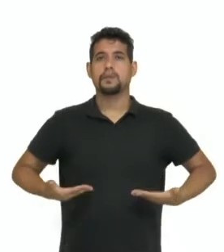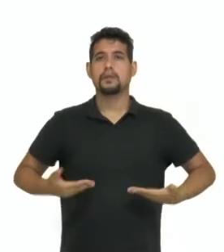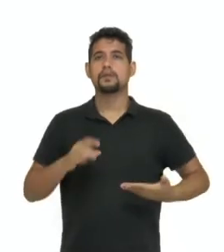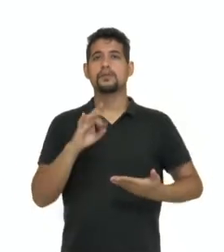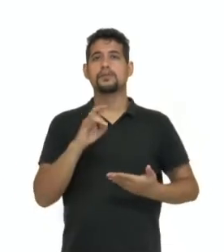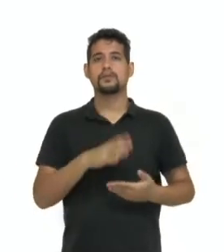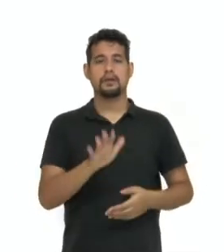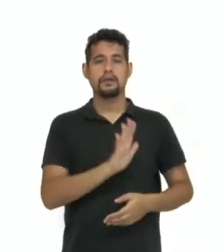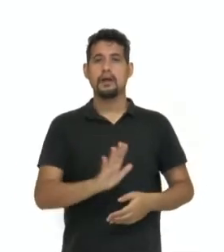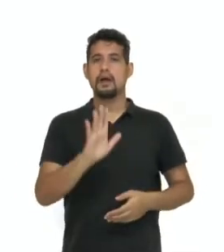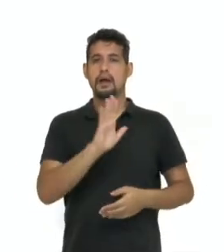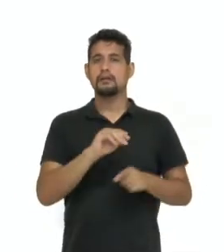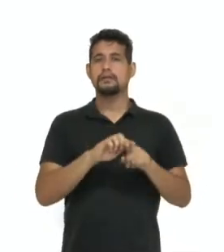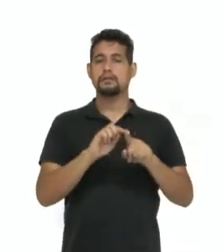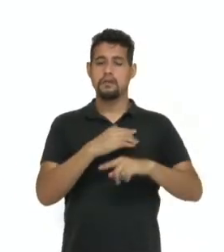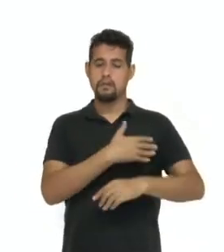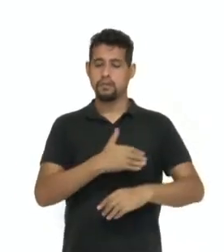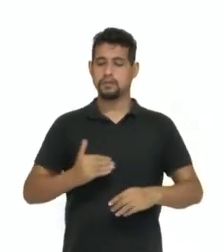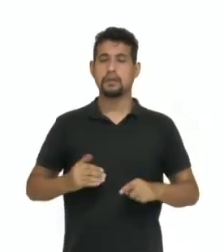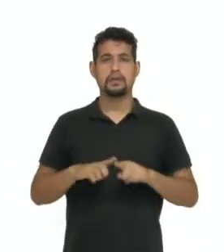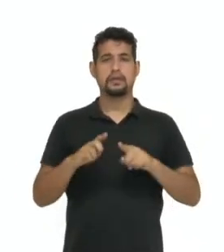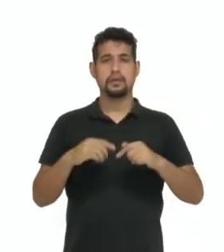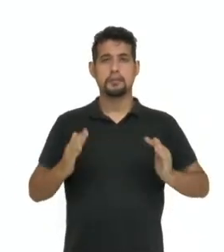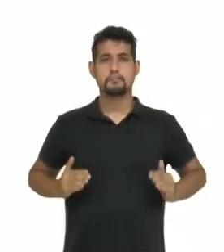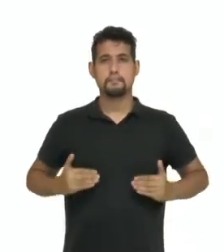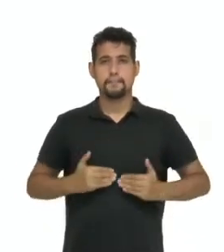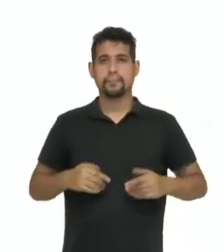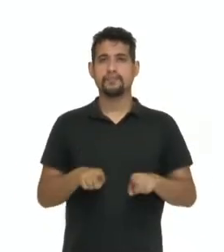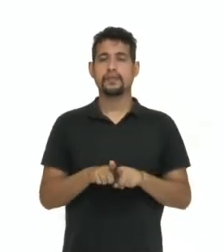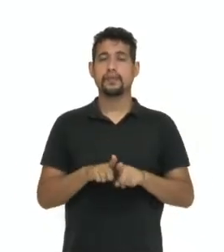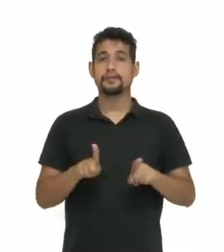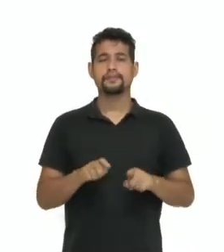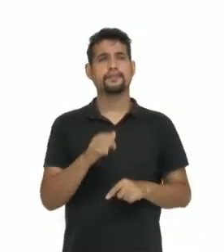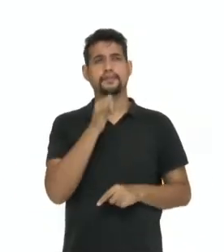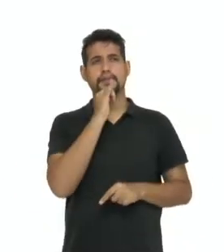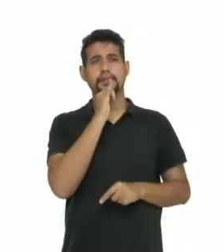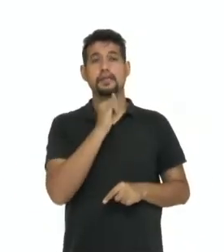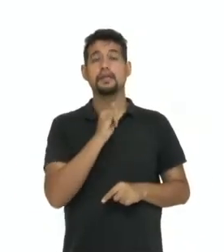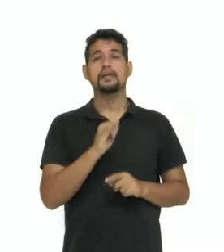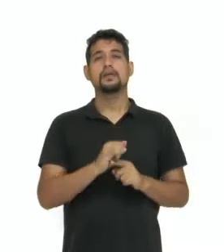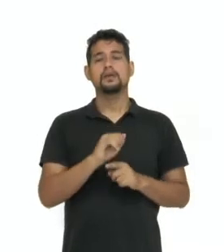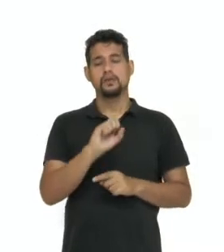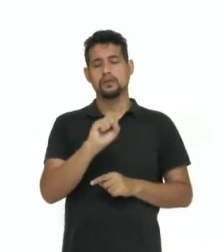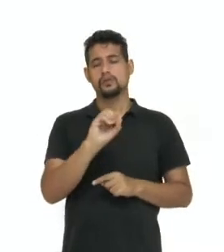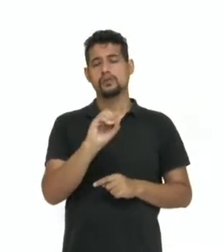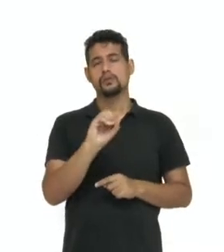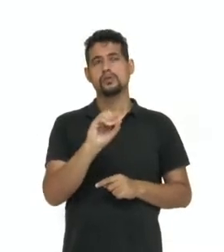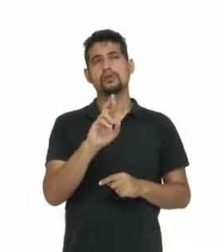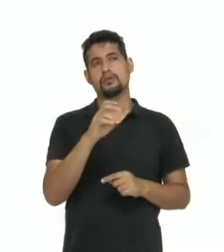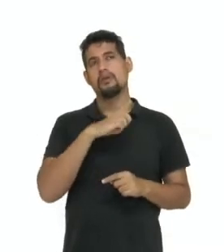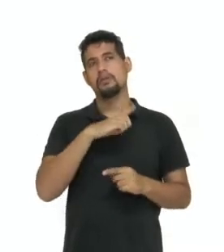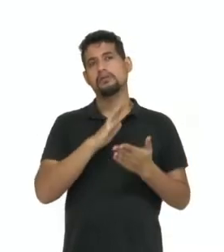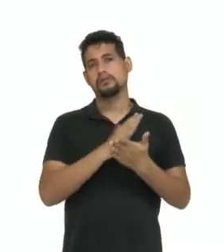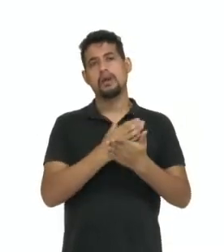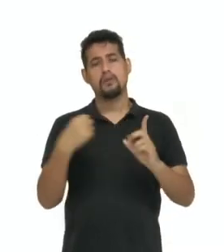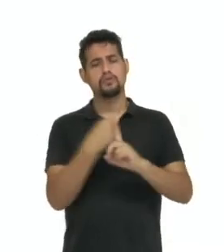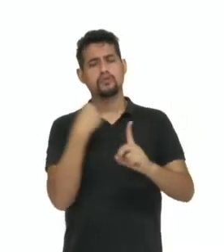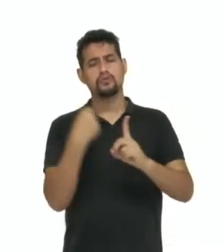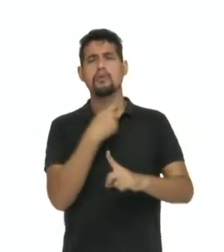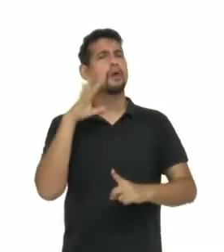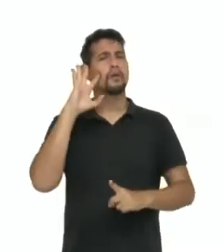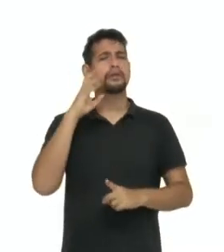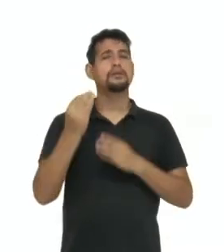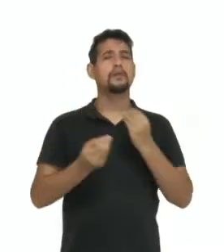nas áreas cobertas por protetores. Os socos só podem